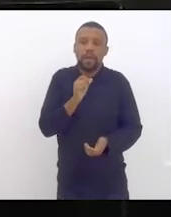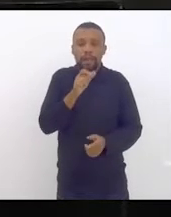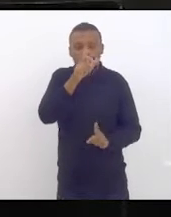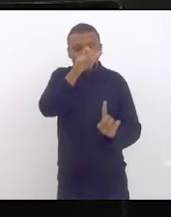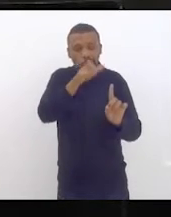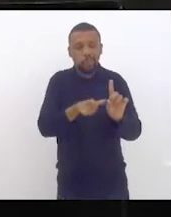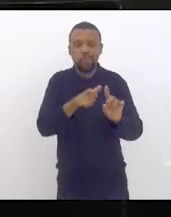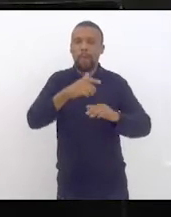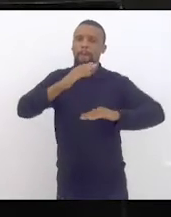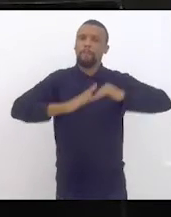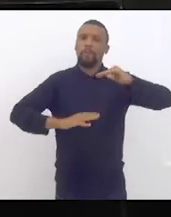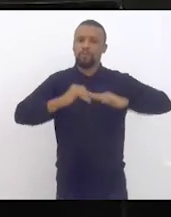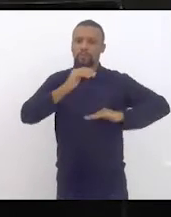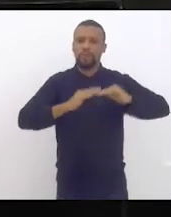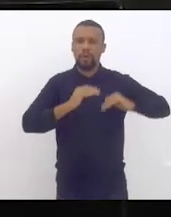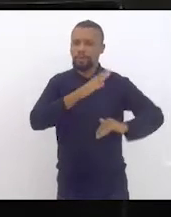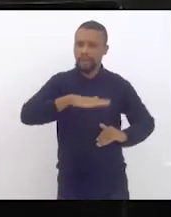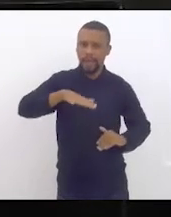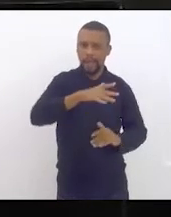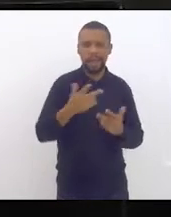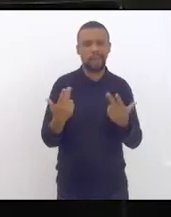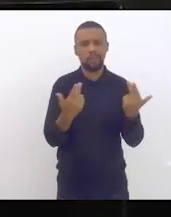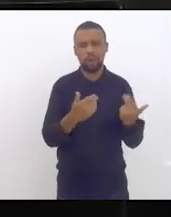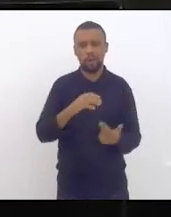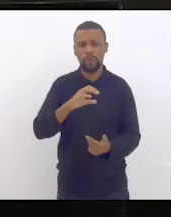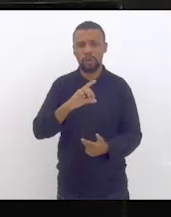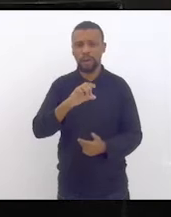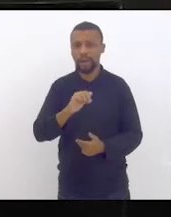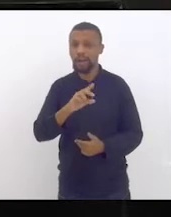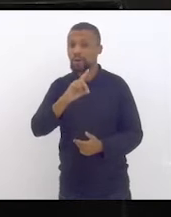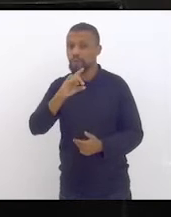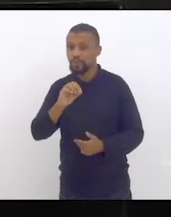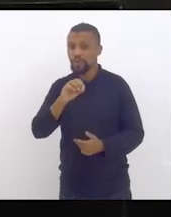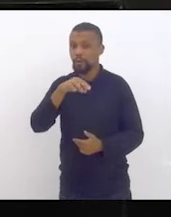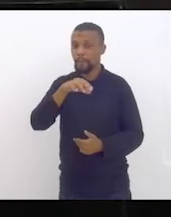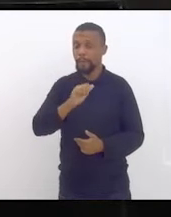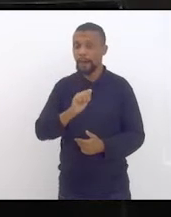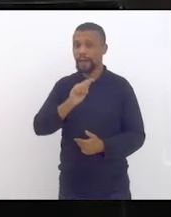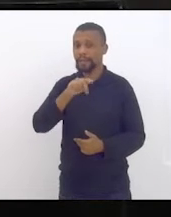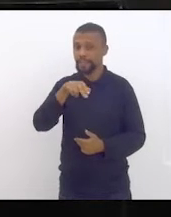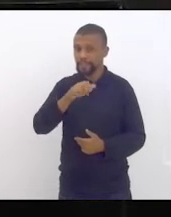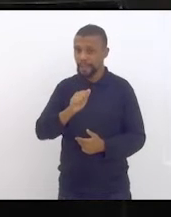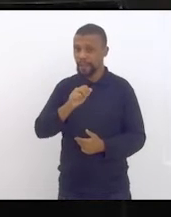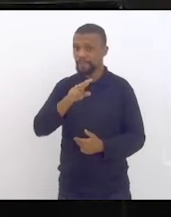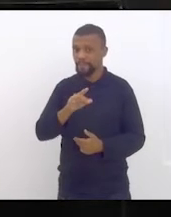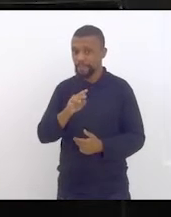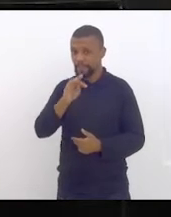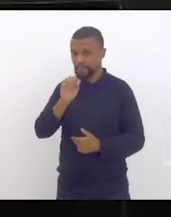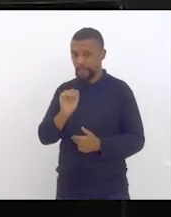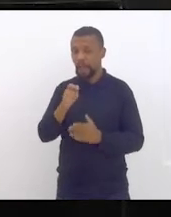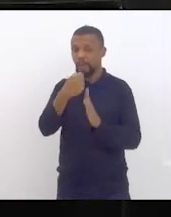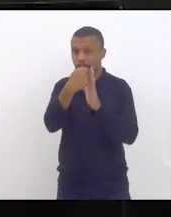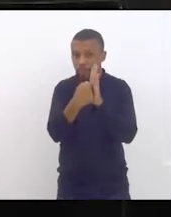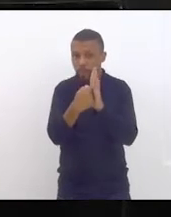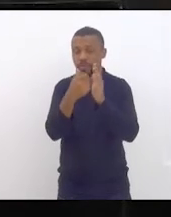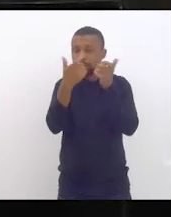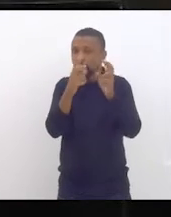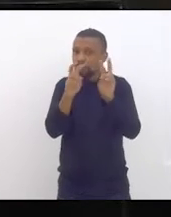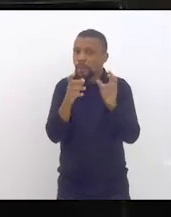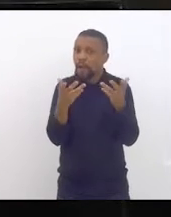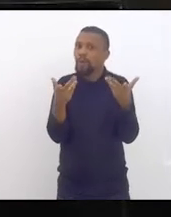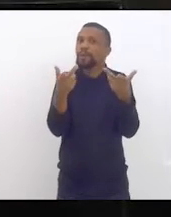grande comunicador como Cláudio magnavita trazer uma nota falando da qualidade da Segurança